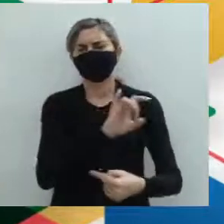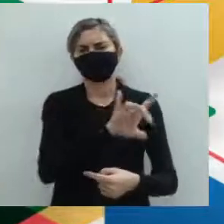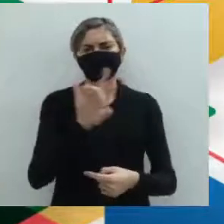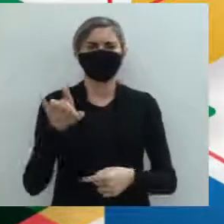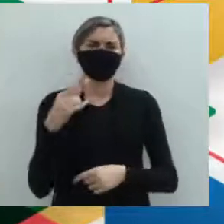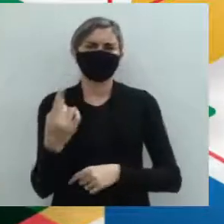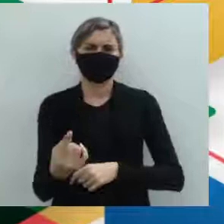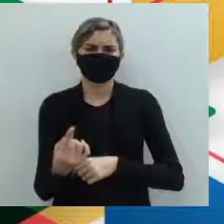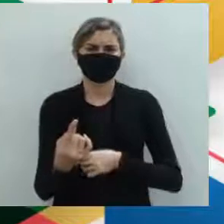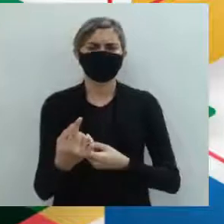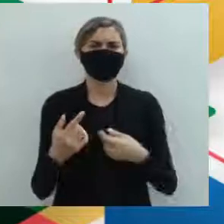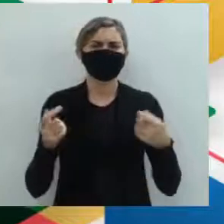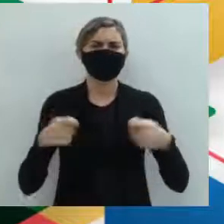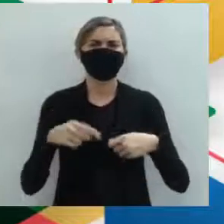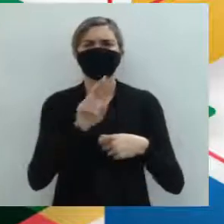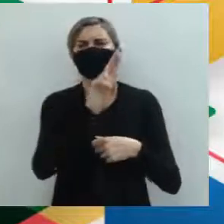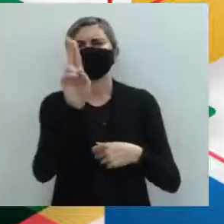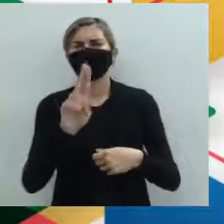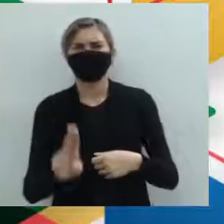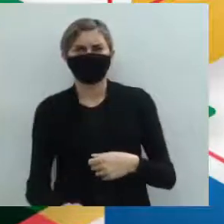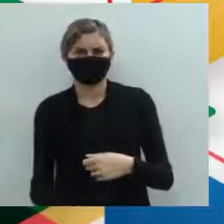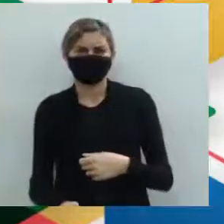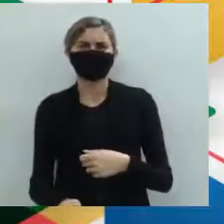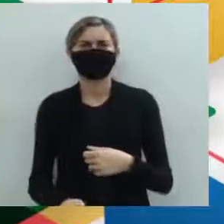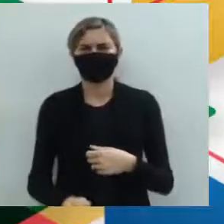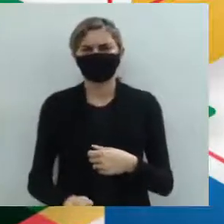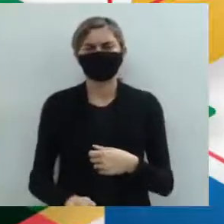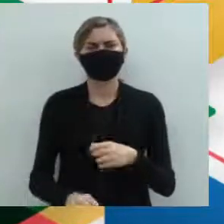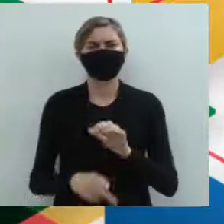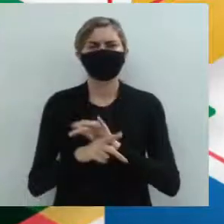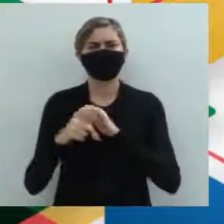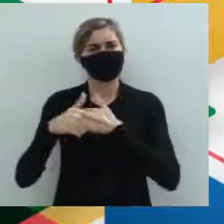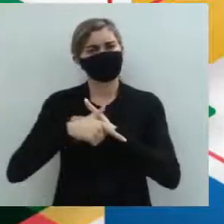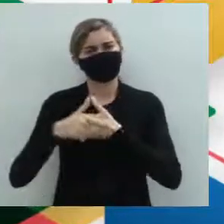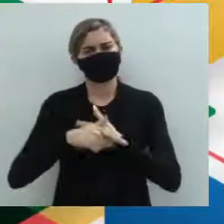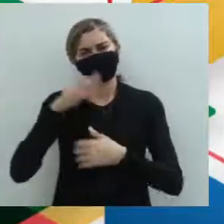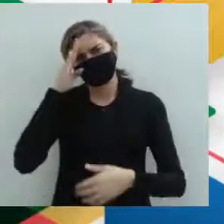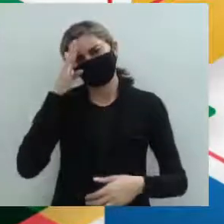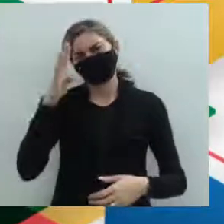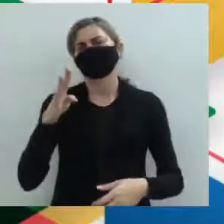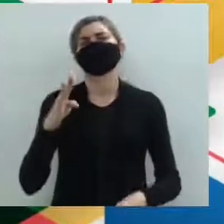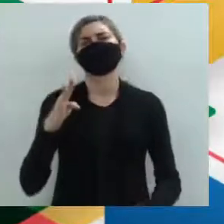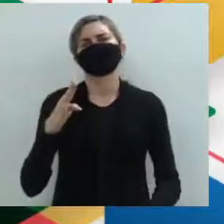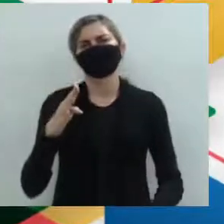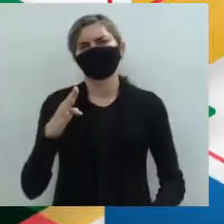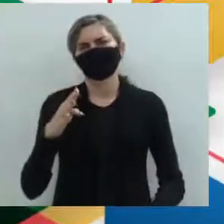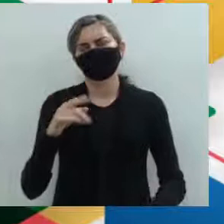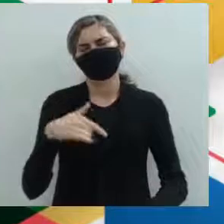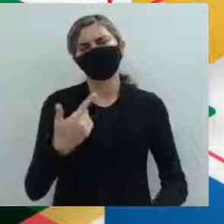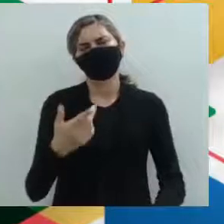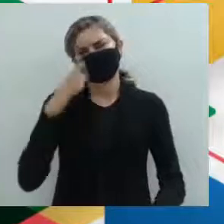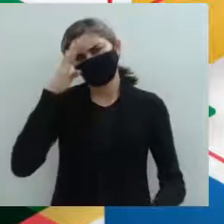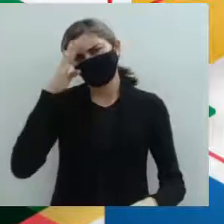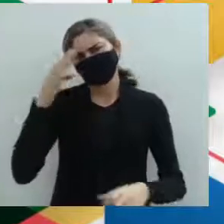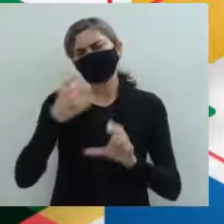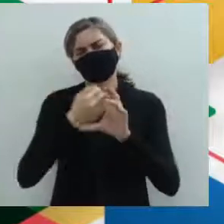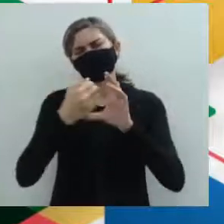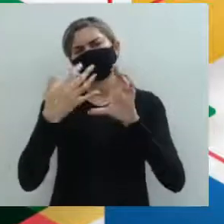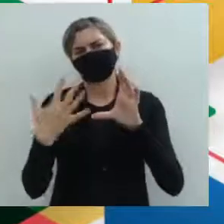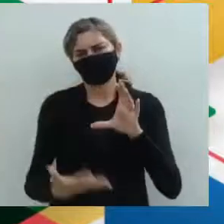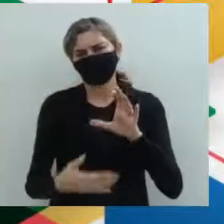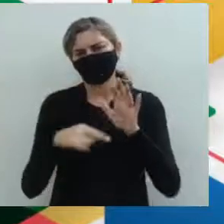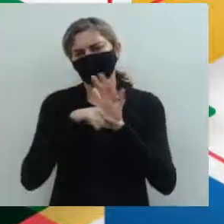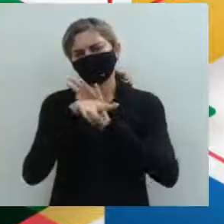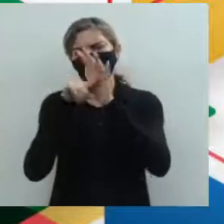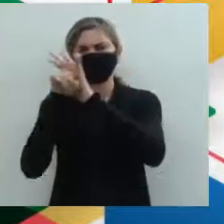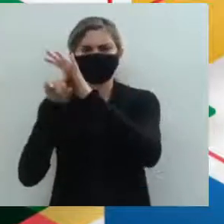A Hannah Arendt vai dar nome a isso, né? O papel principal, aliás, a principal característica da análise